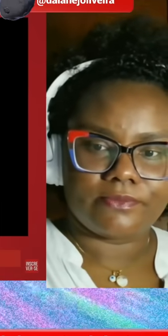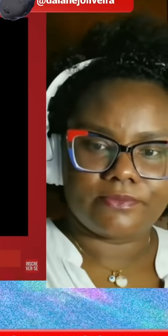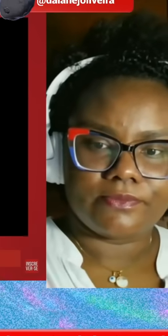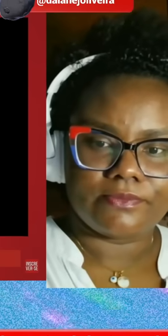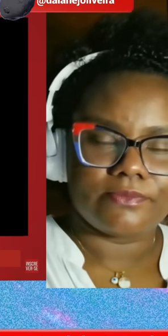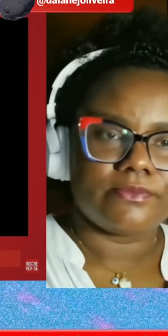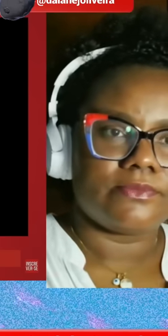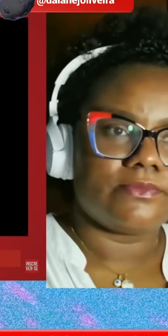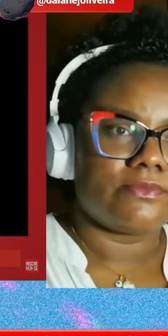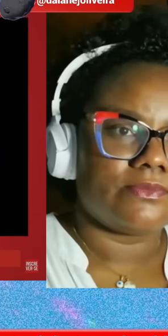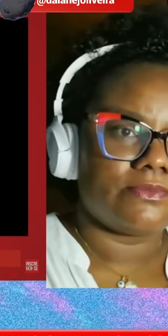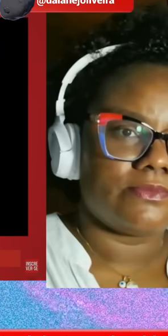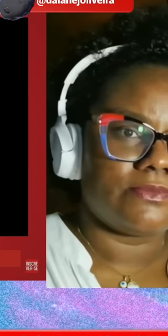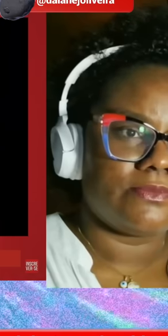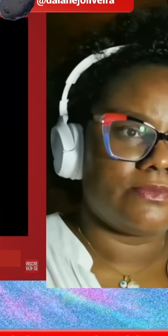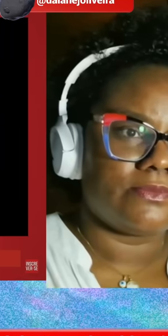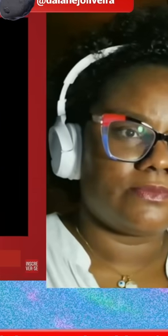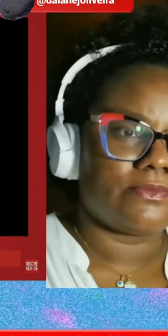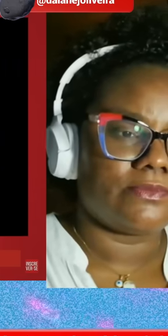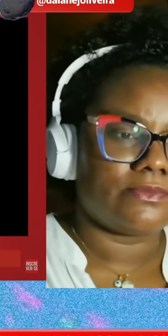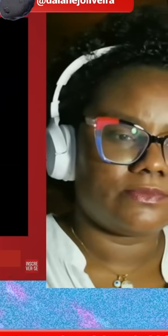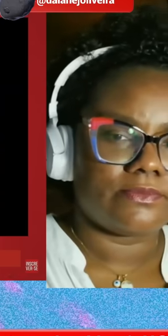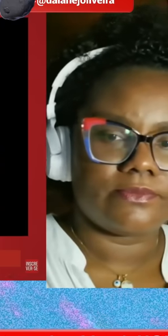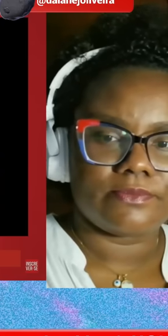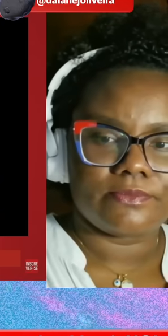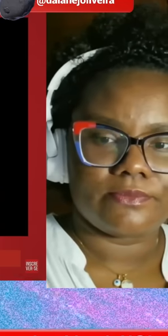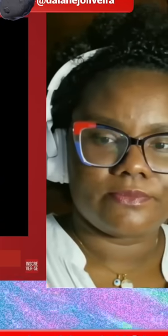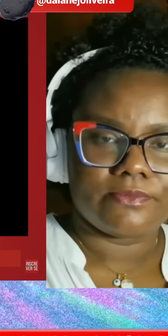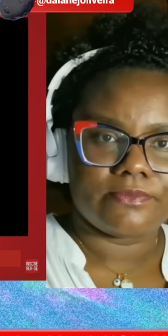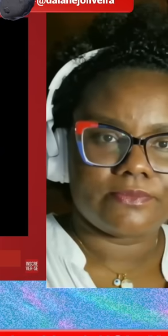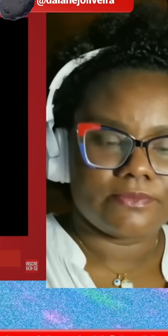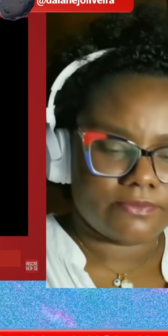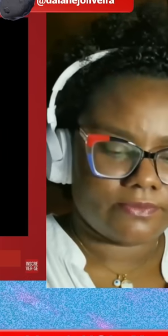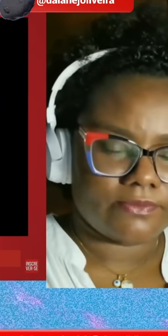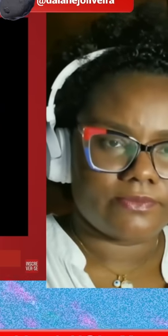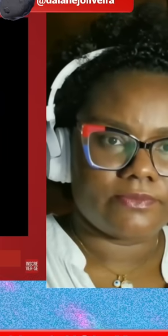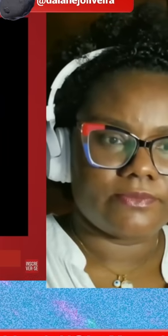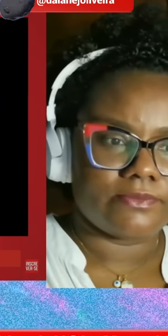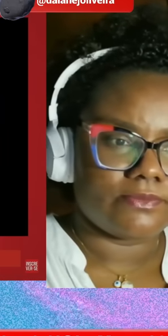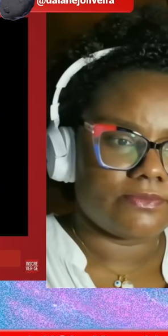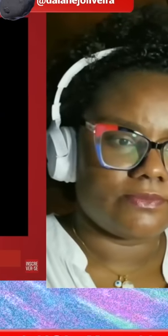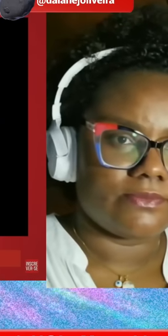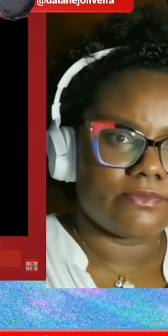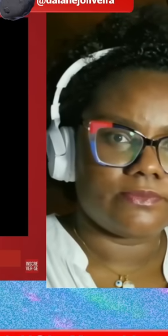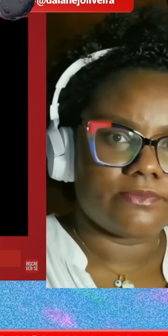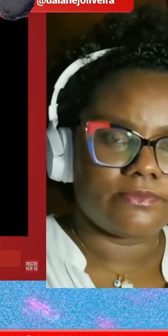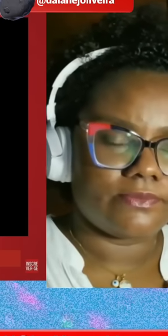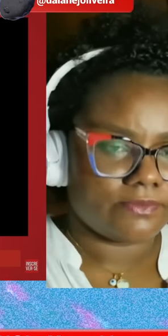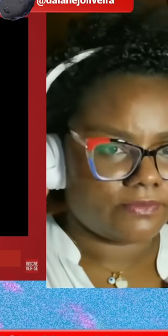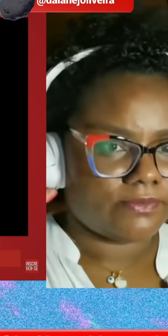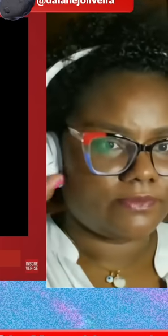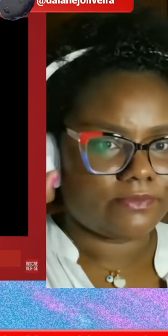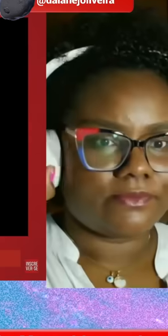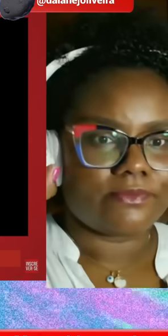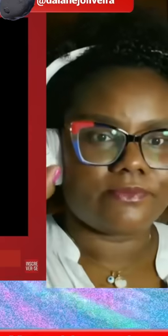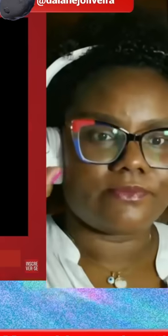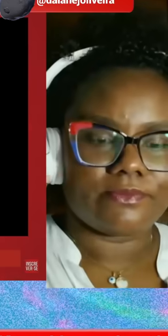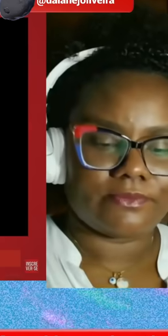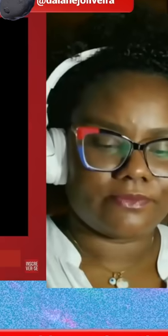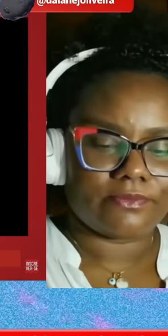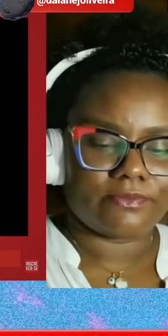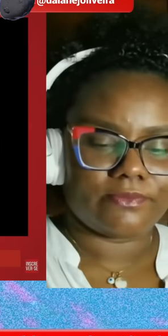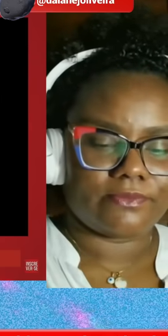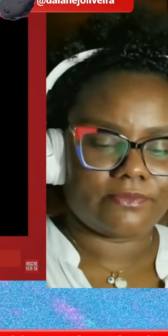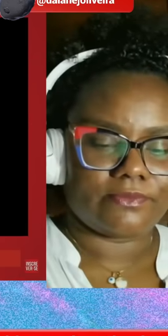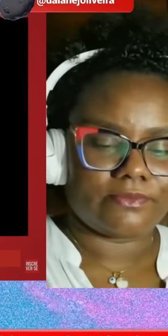de imprensa do Pablo Marçal, a Luma Vidal, e eles quase chegaram às vias de fato. A gente tem as imagens aqui, o pessoal,